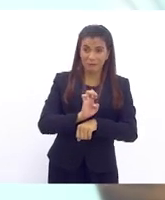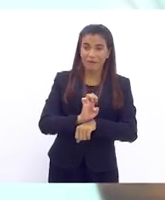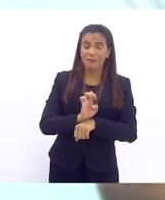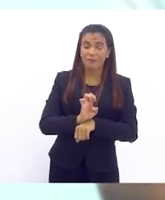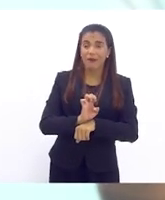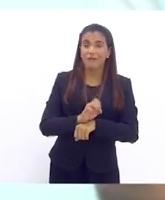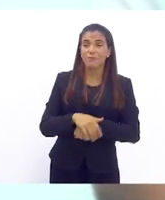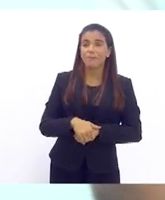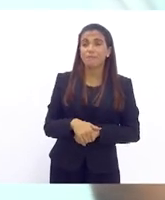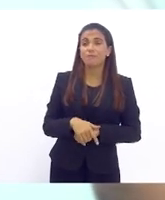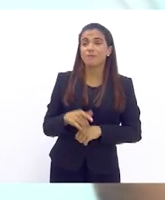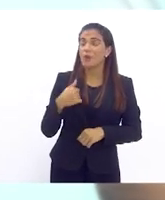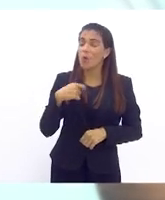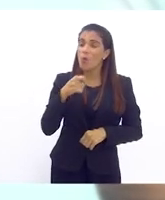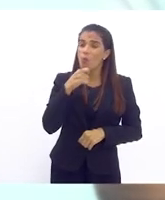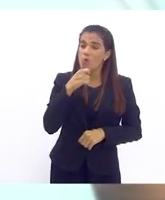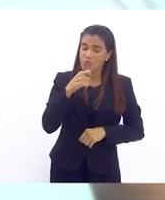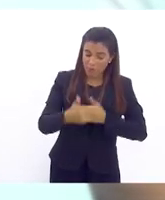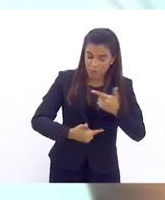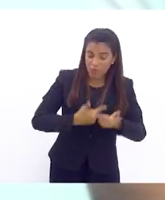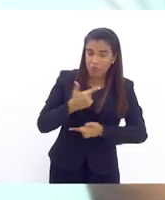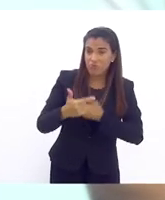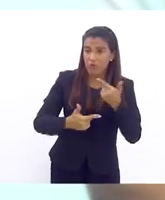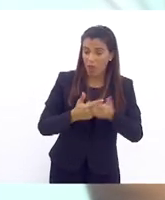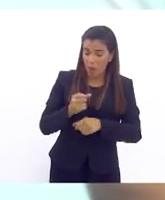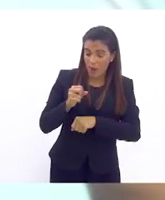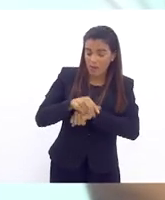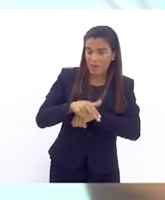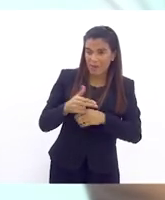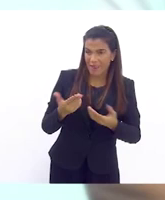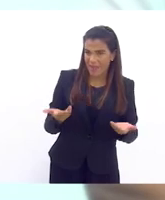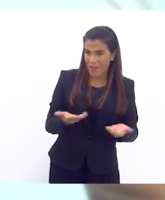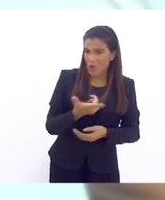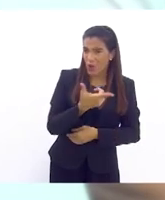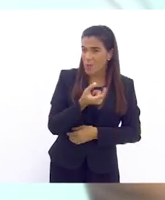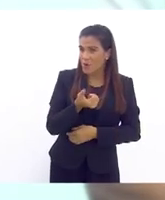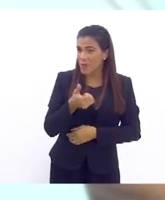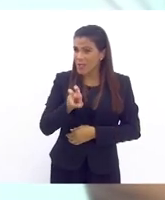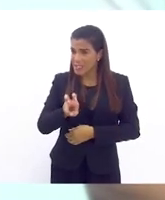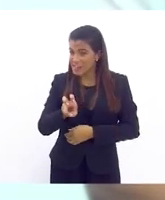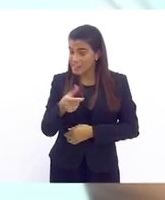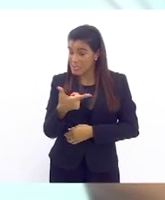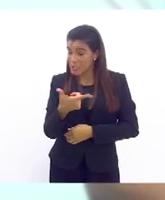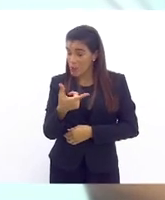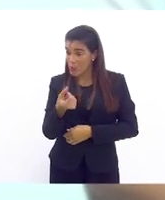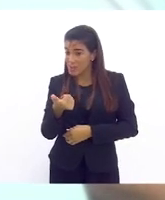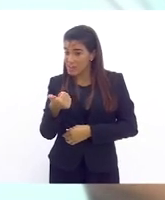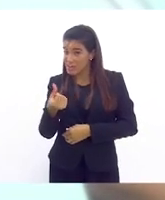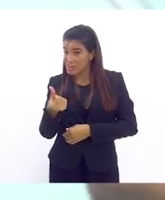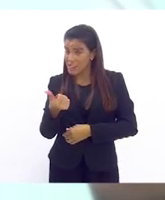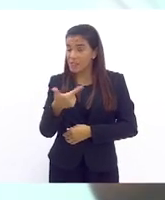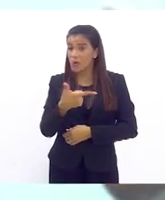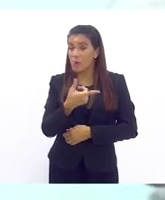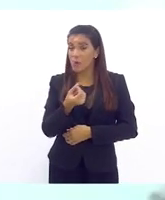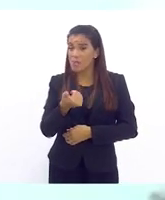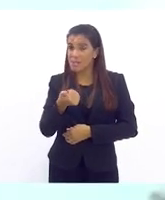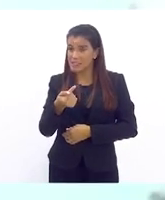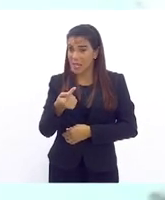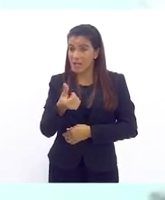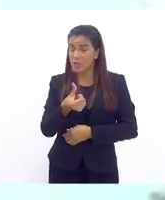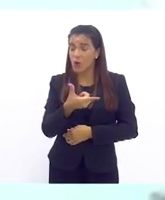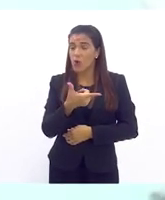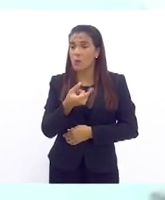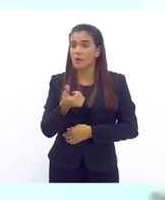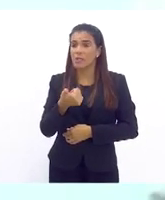quanto inoperante eu entrei na sua casa 2015 2015 16 17 18 a gente não vê absolutamente